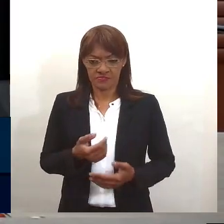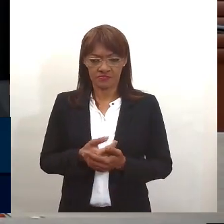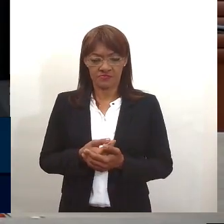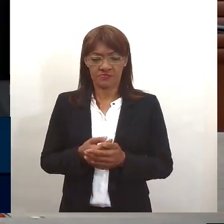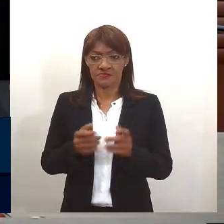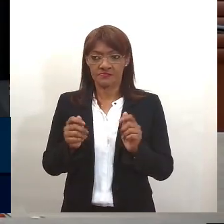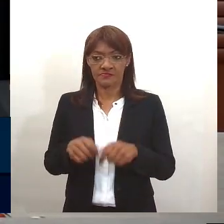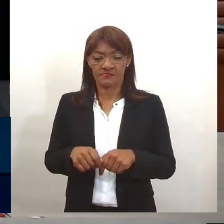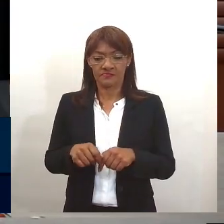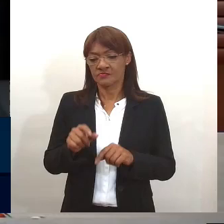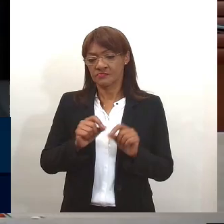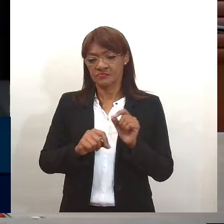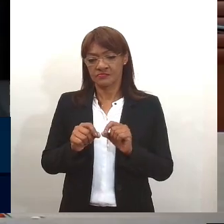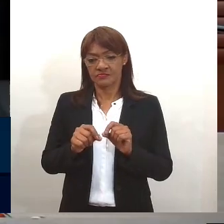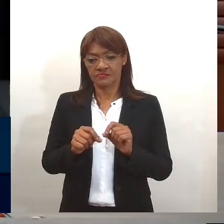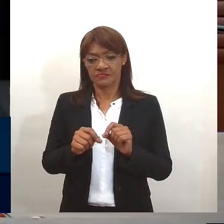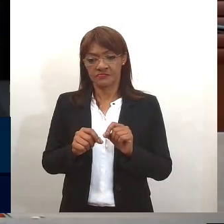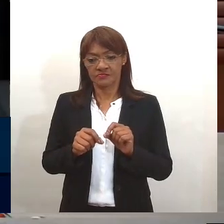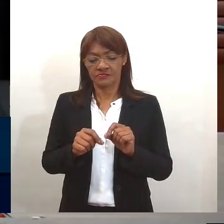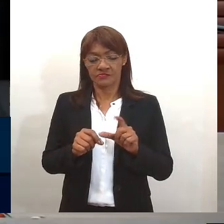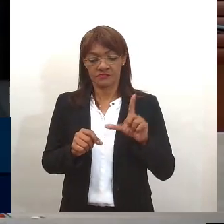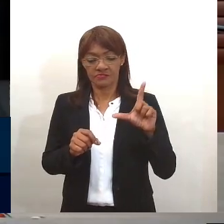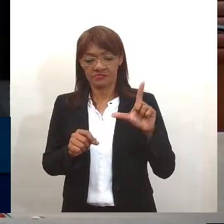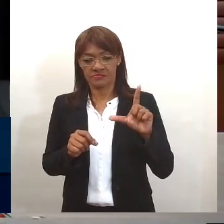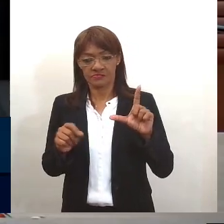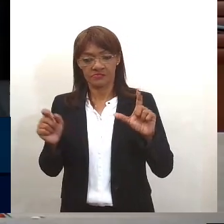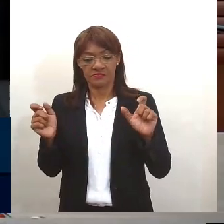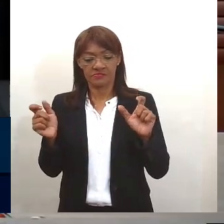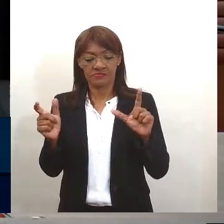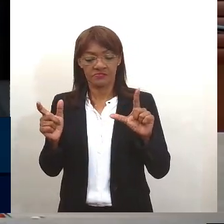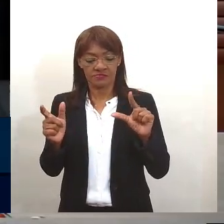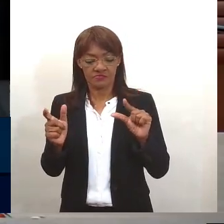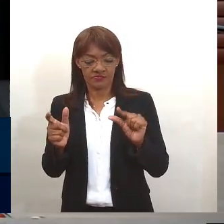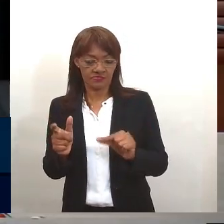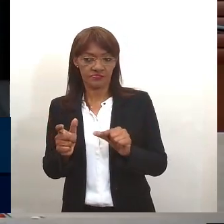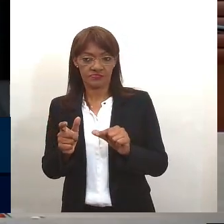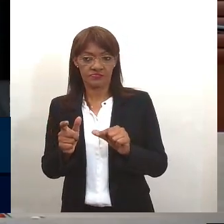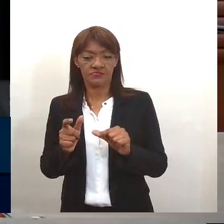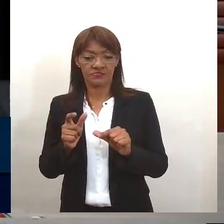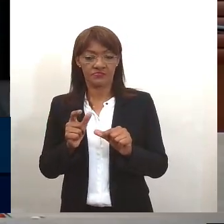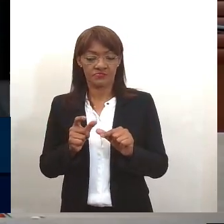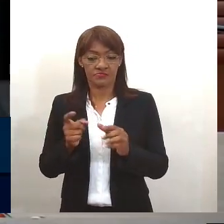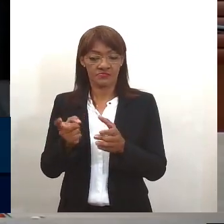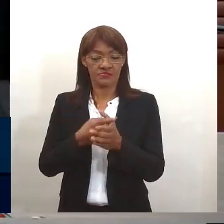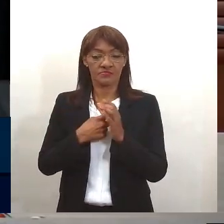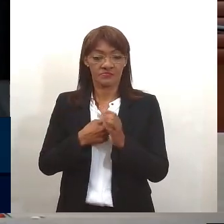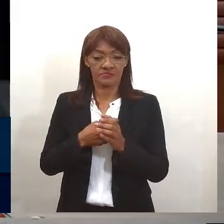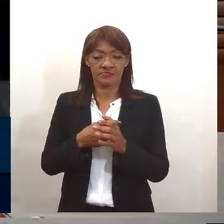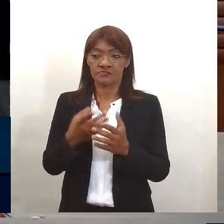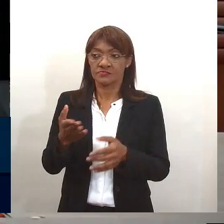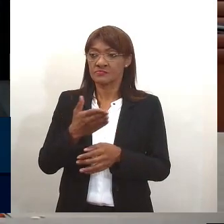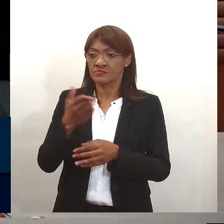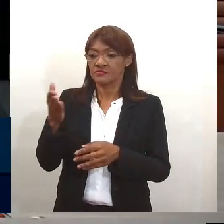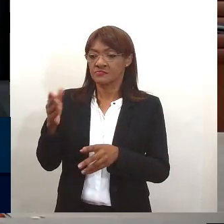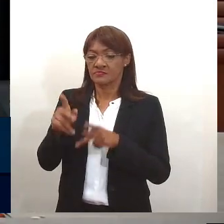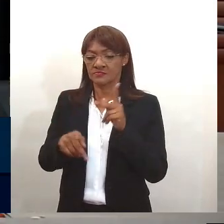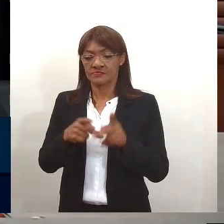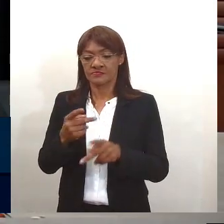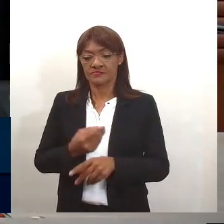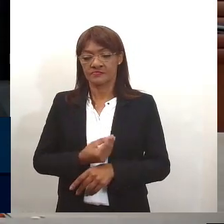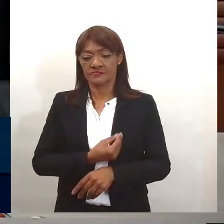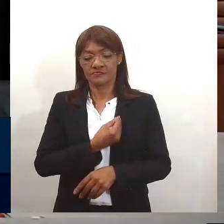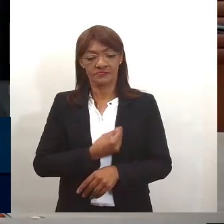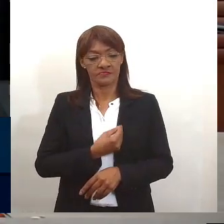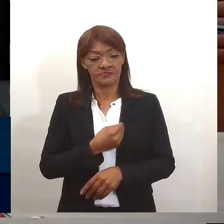de endividamento. A gente sabe que é a parcela da população que sobrevive, né, nessa faixa,